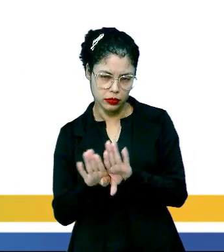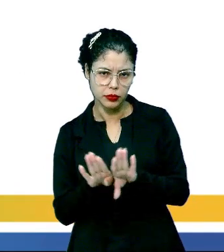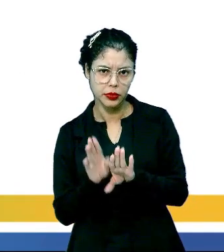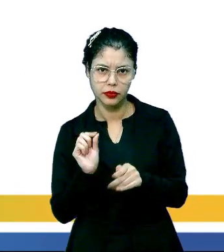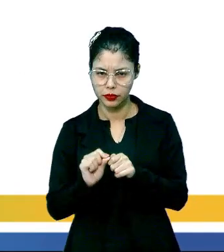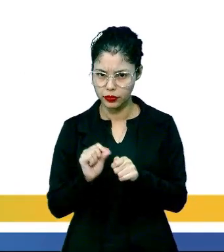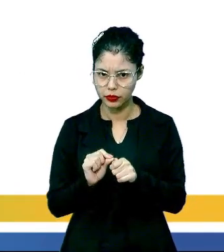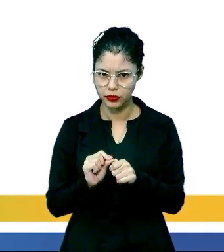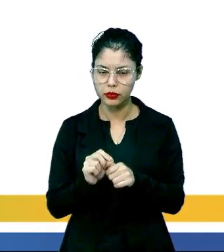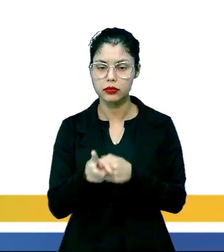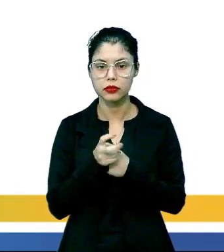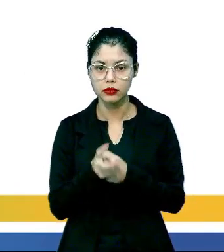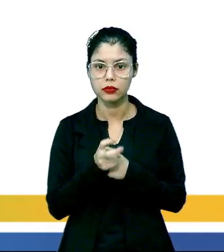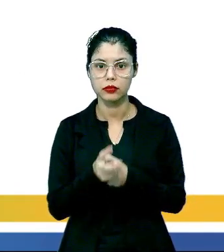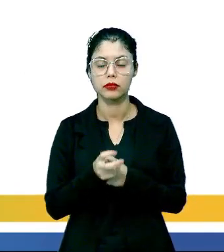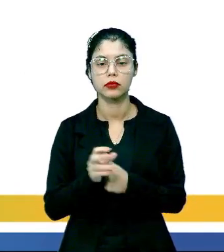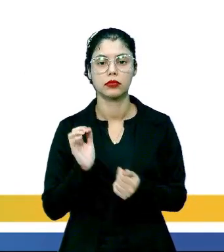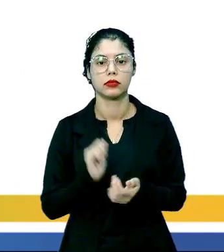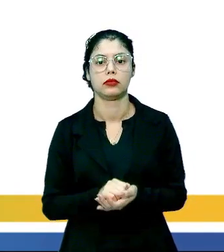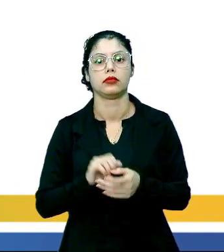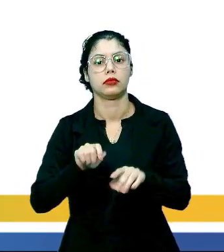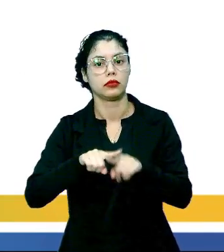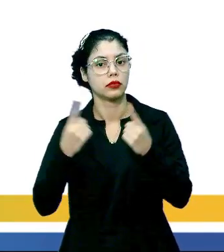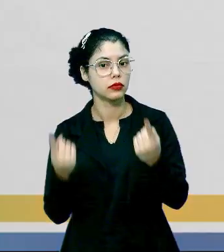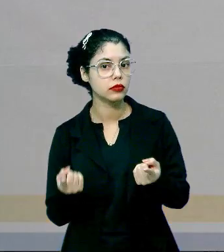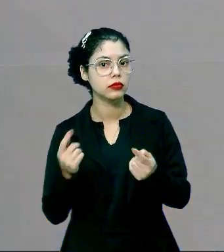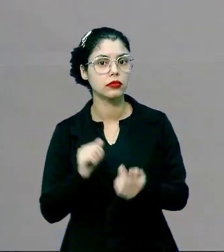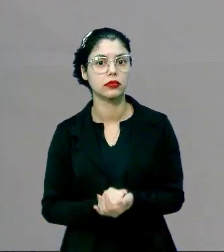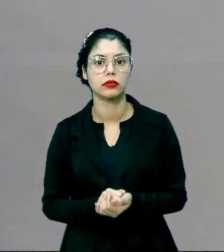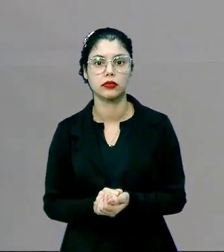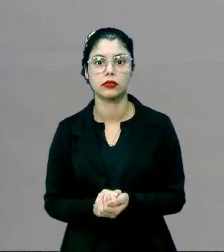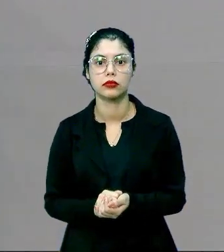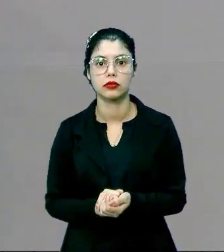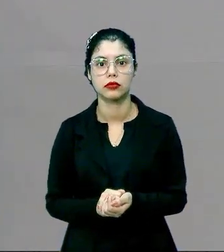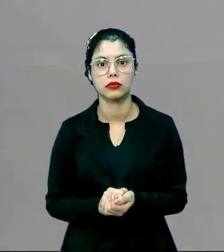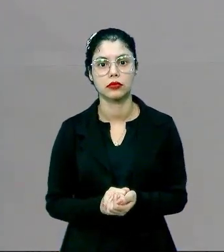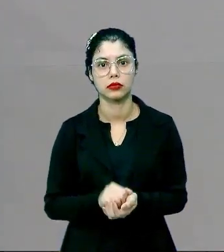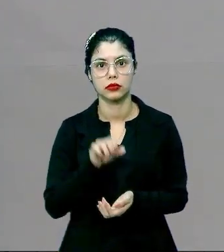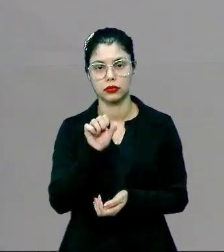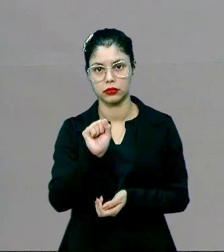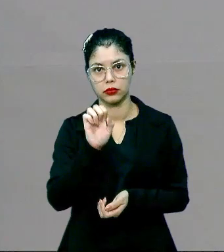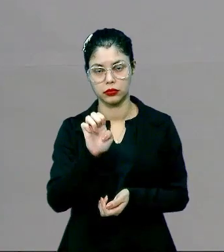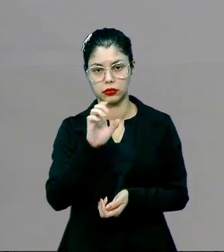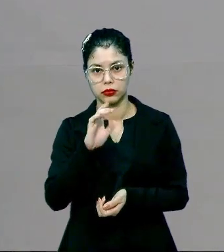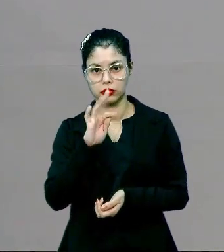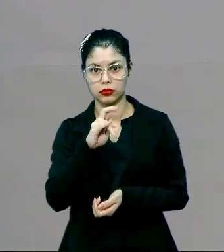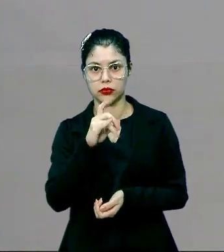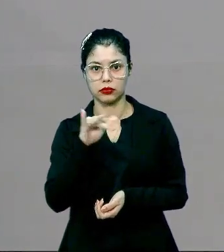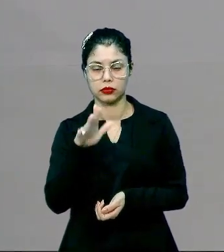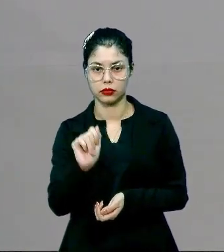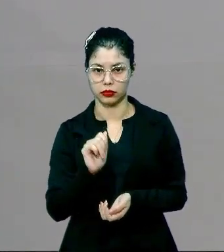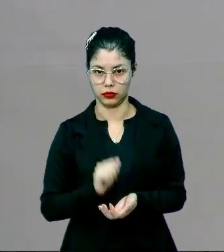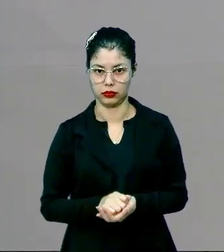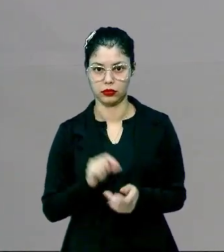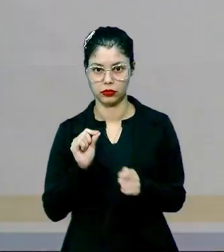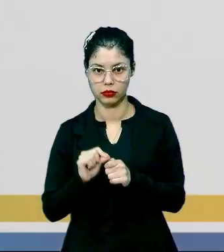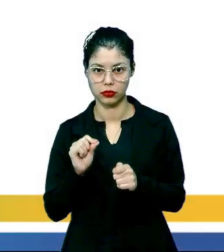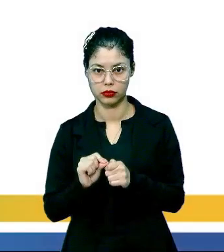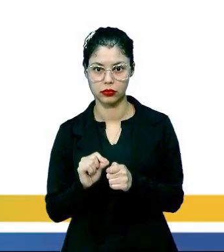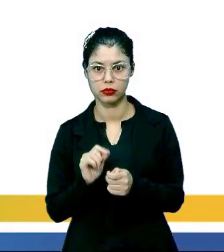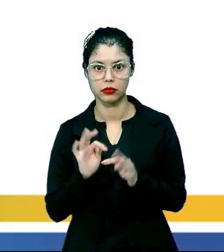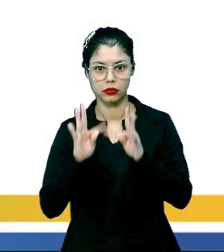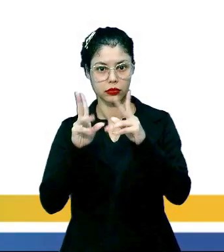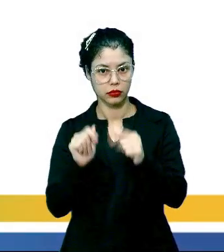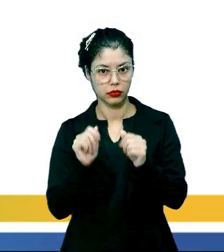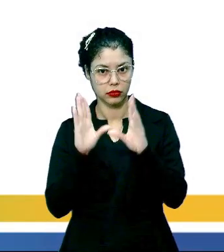a absorção? Faz a reabsorção, porém, ele também faz a secreção, tá certo? Ele